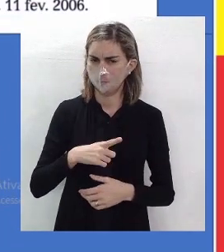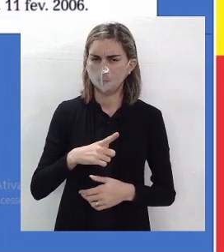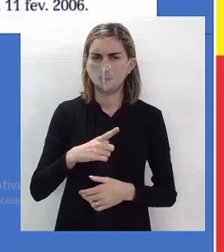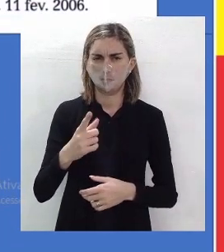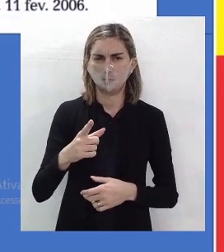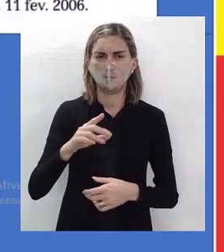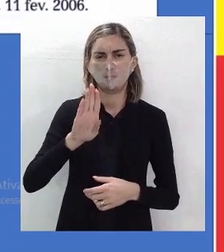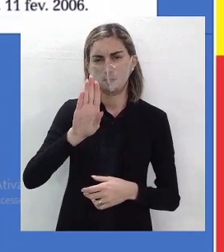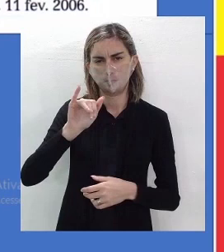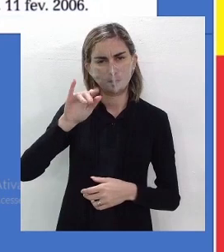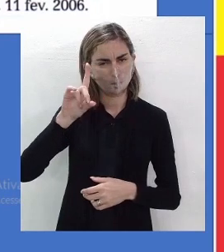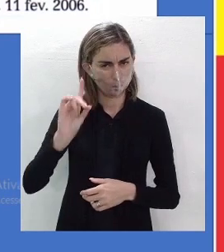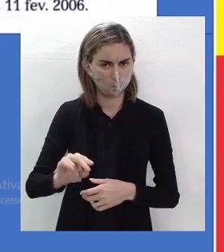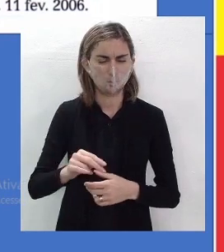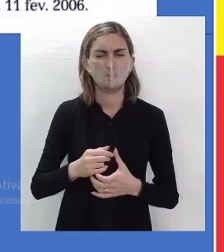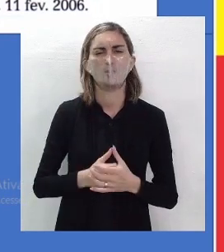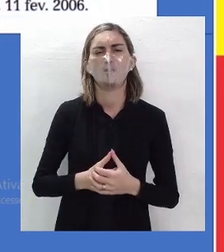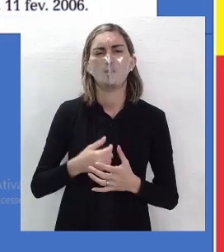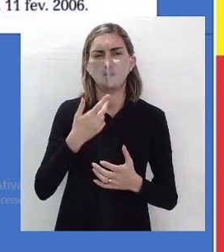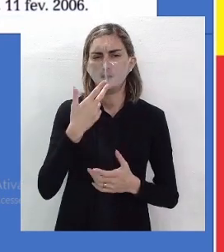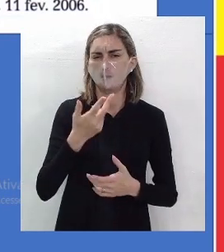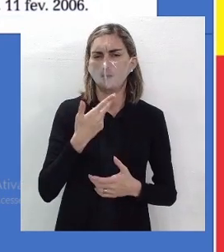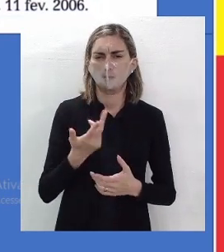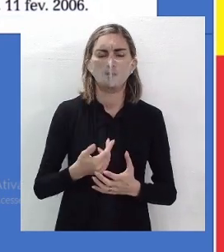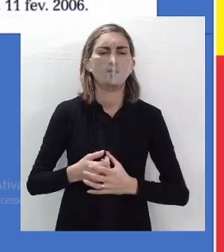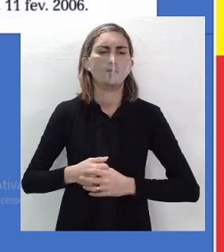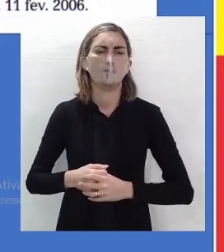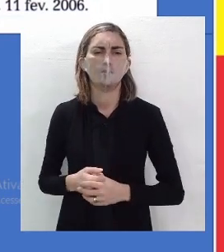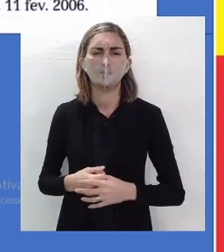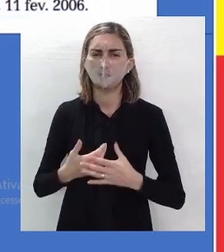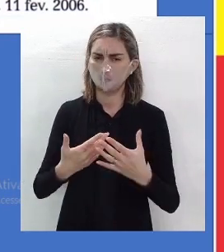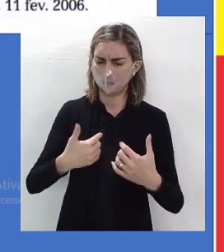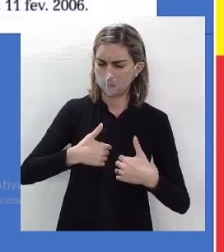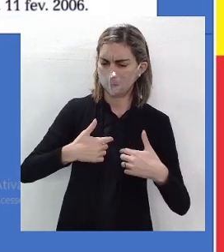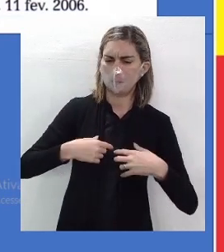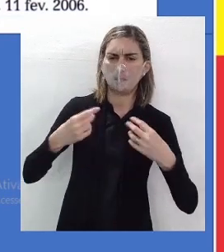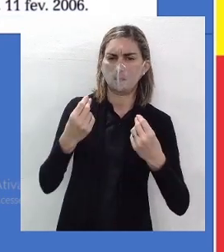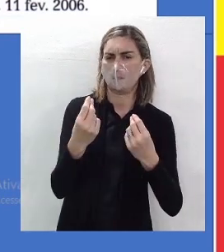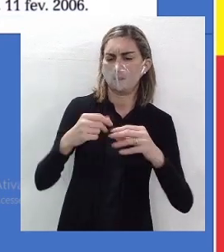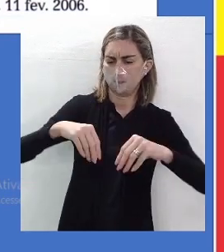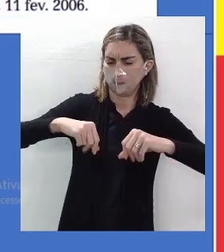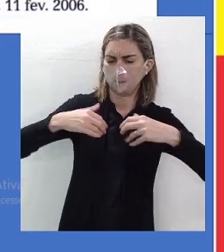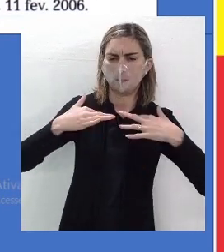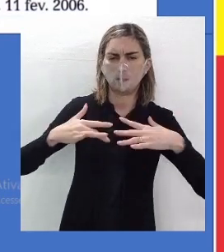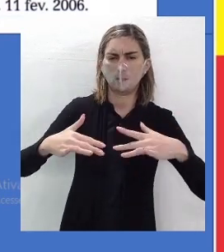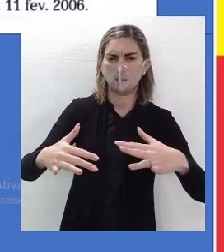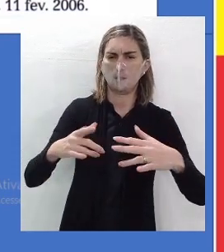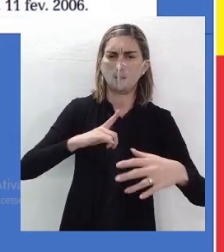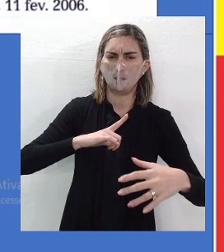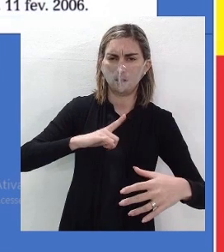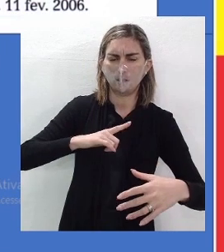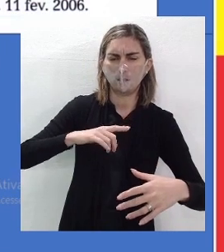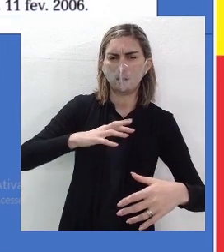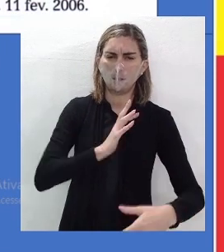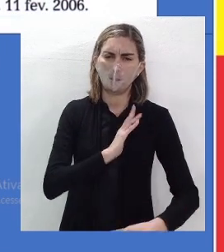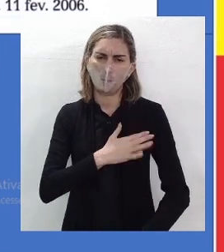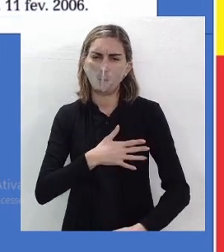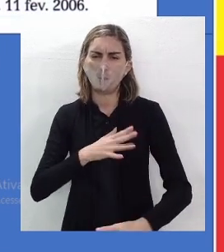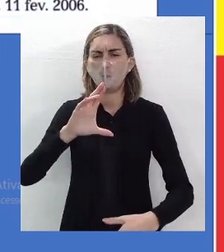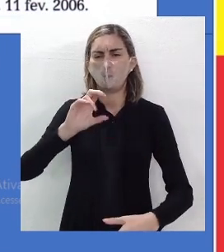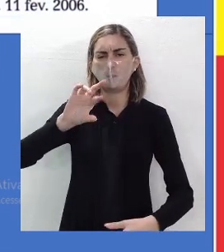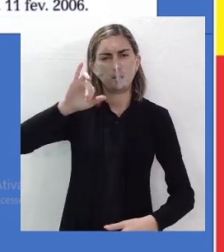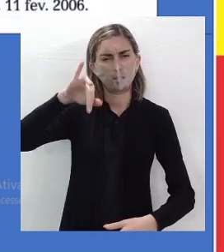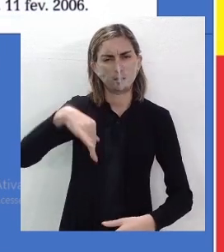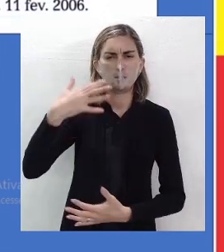o Bidu, não é? Falando o seguinte. Minha terra tem Corinthians, onde canta